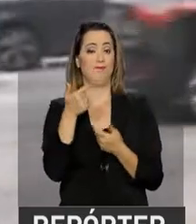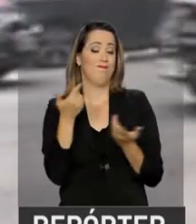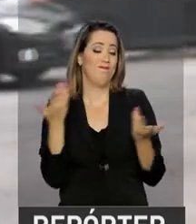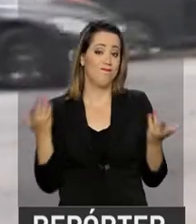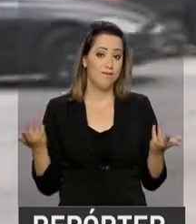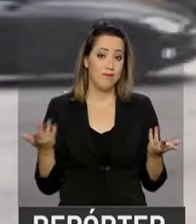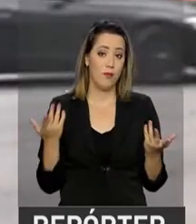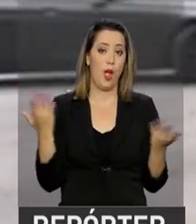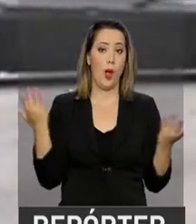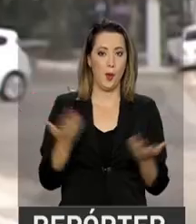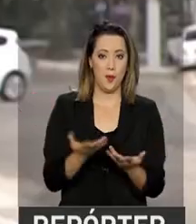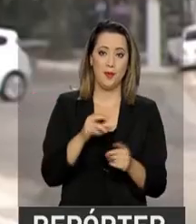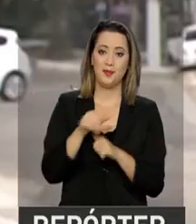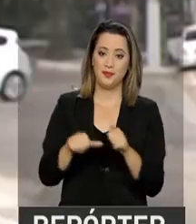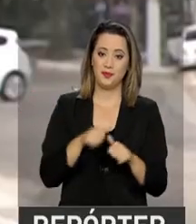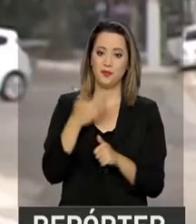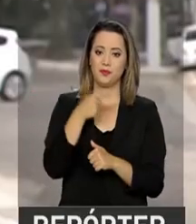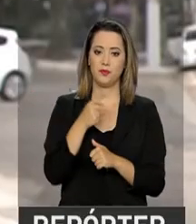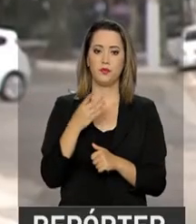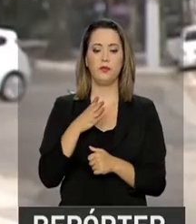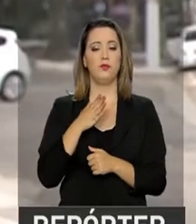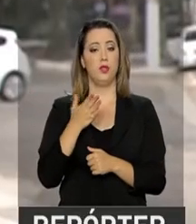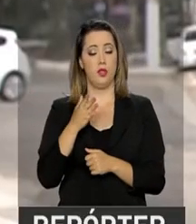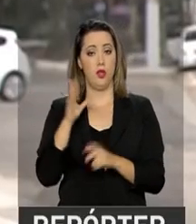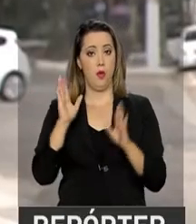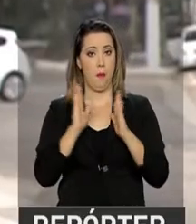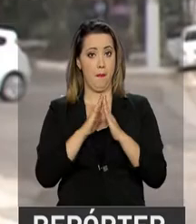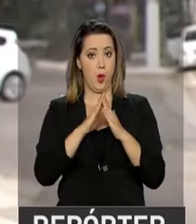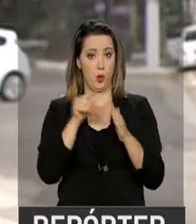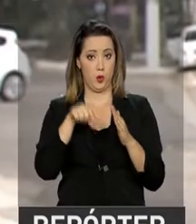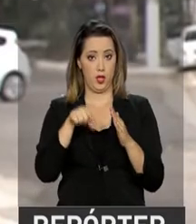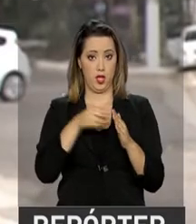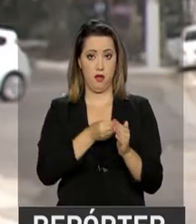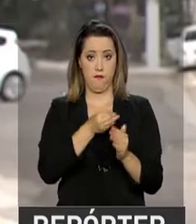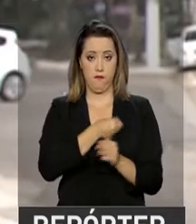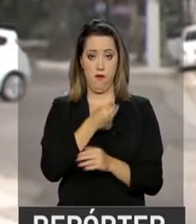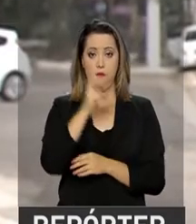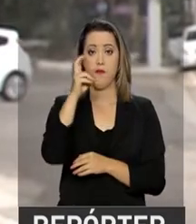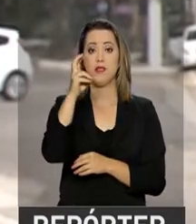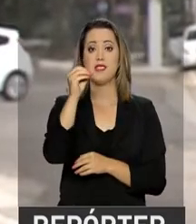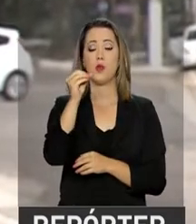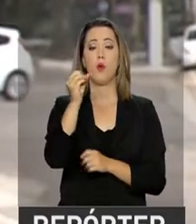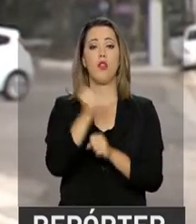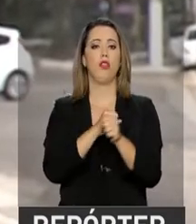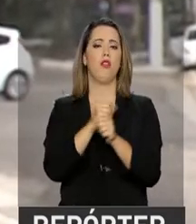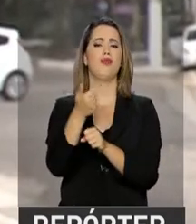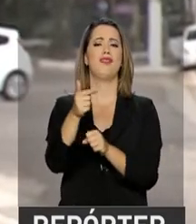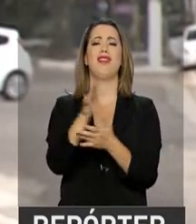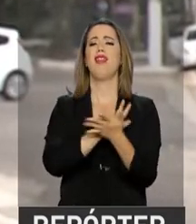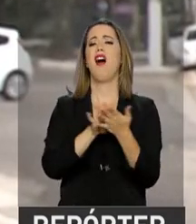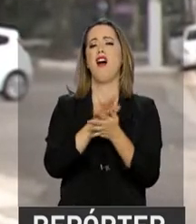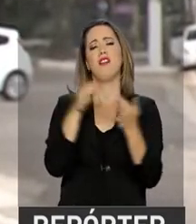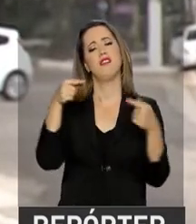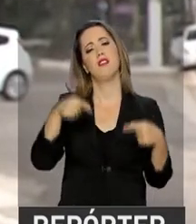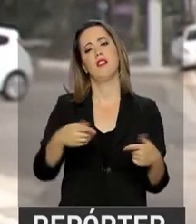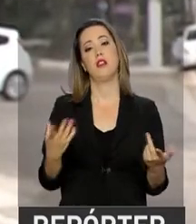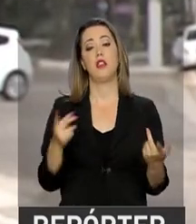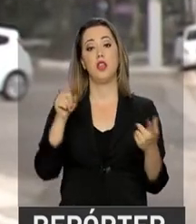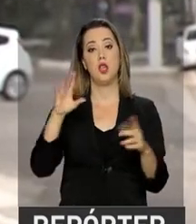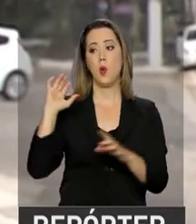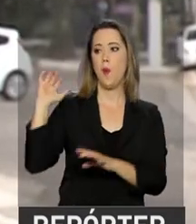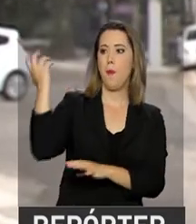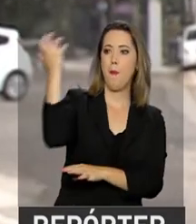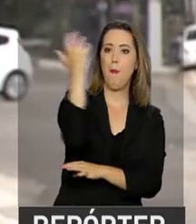aqui moro aqui há mais de 50 anos e não temos quase nada aqui e um pac seria